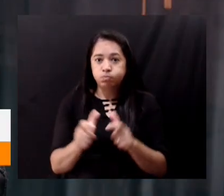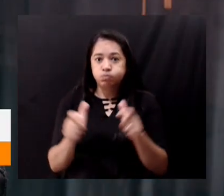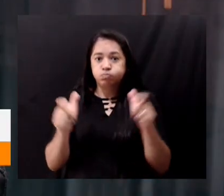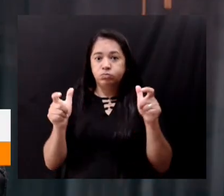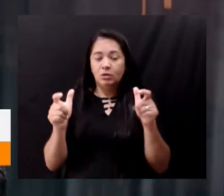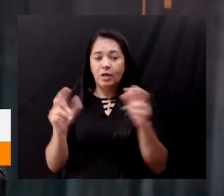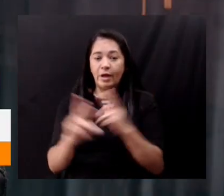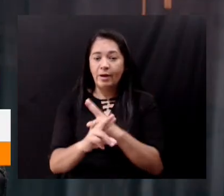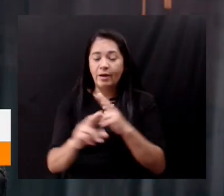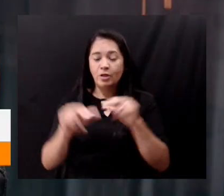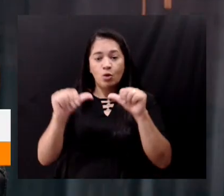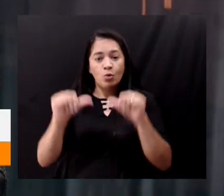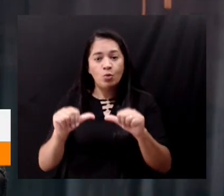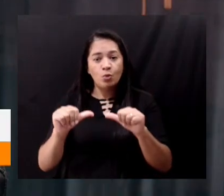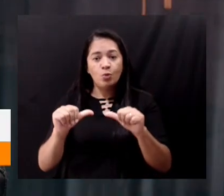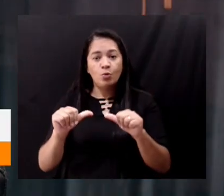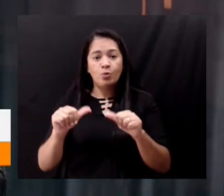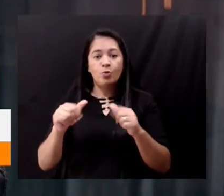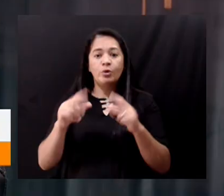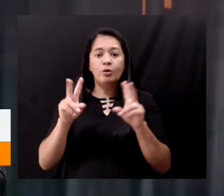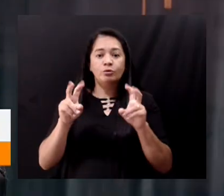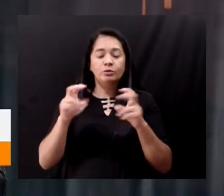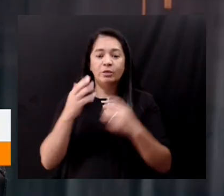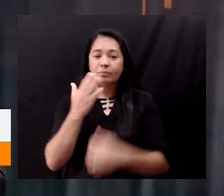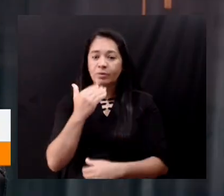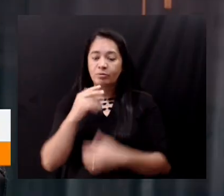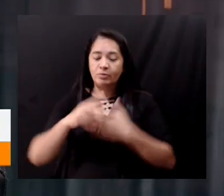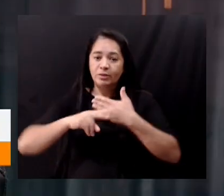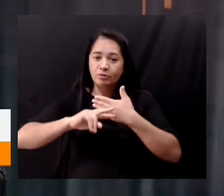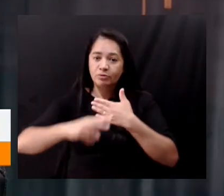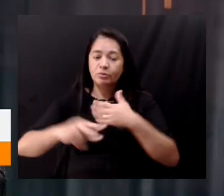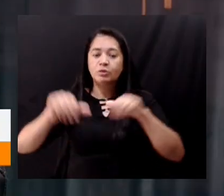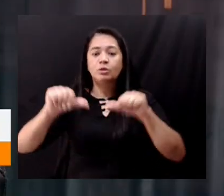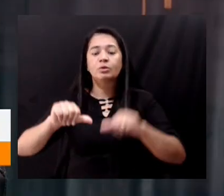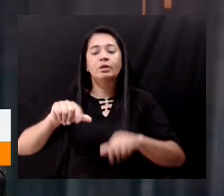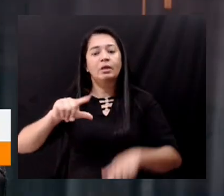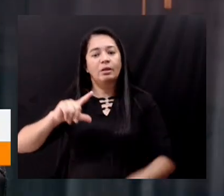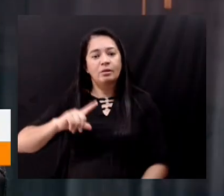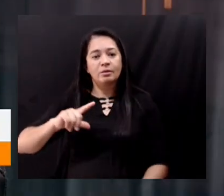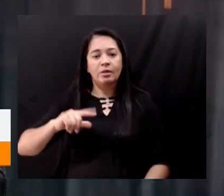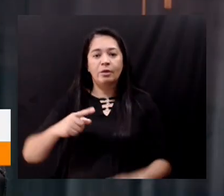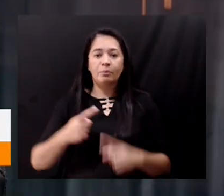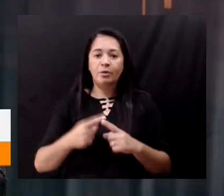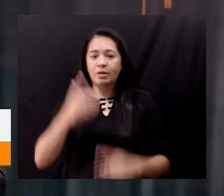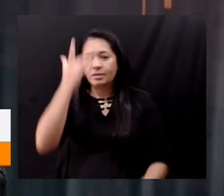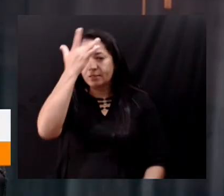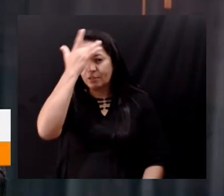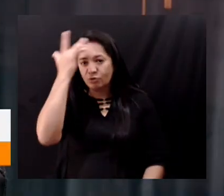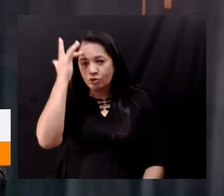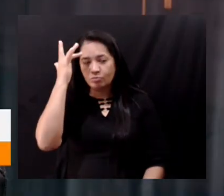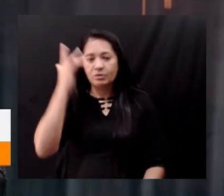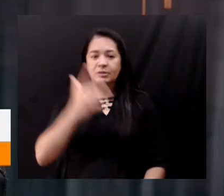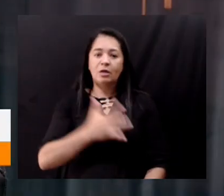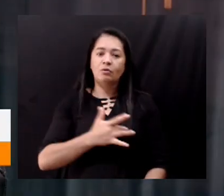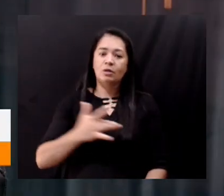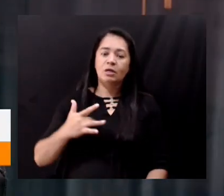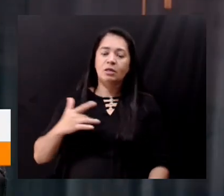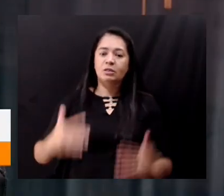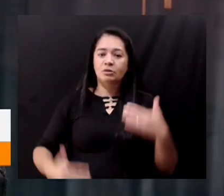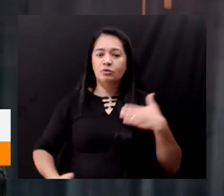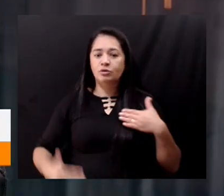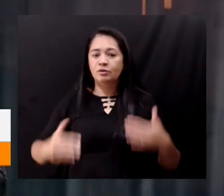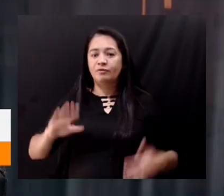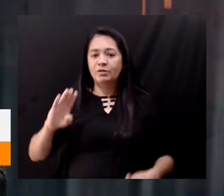trazer diversas consequências que para a saúde mental, para a saúde física, para a saúde biológica vai sempre